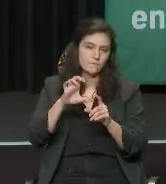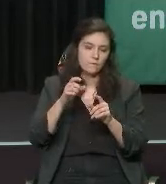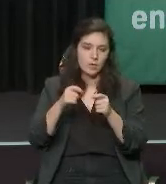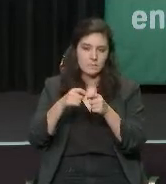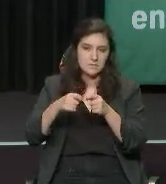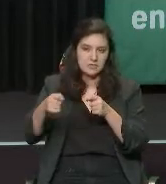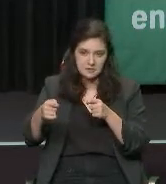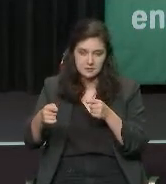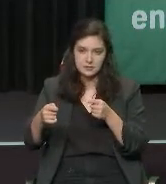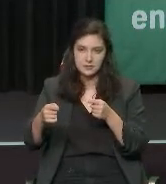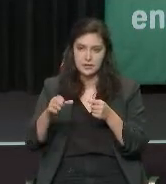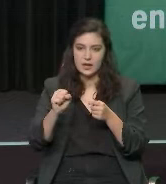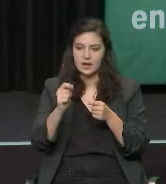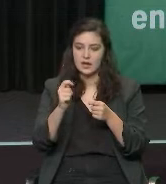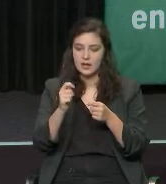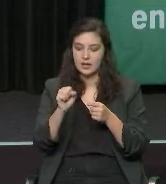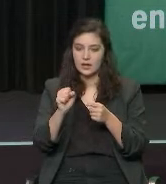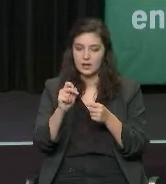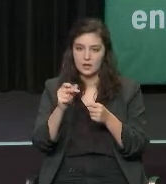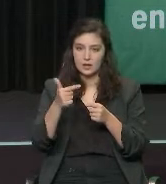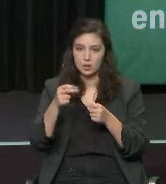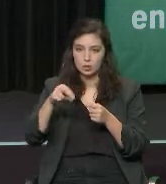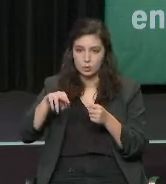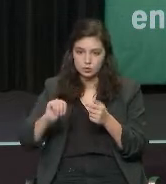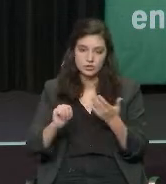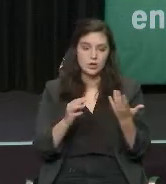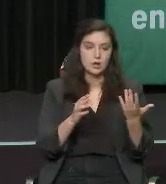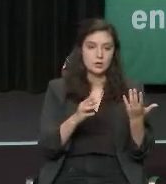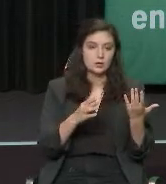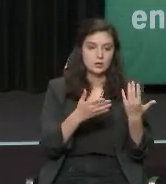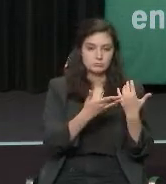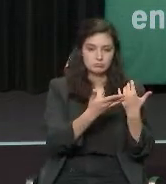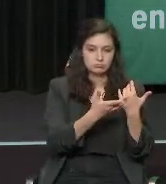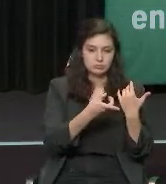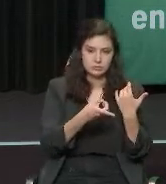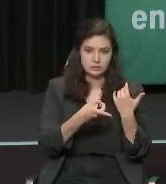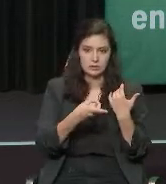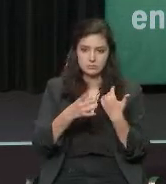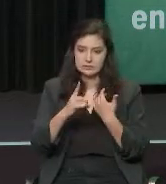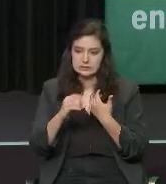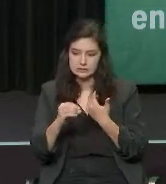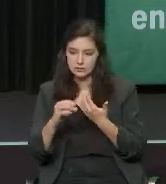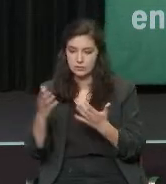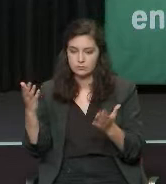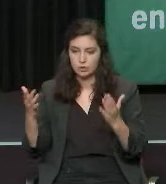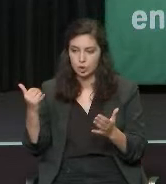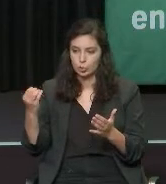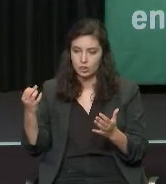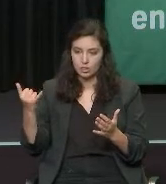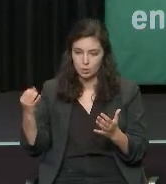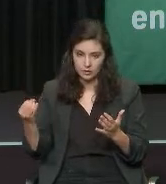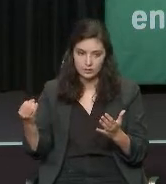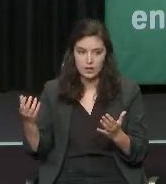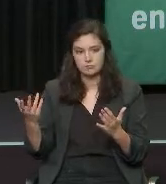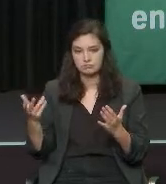gigatoneladas. Vemos um aumento muito claro de 1960 até 2020. Vemos